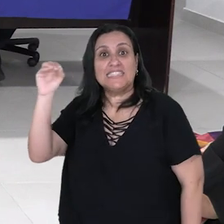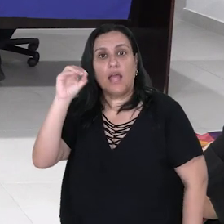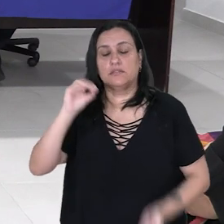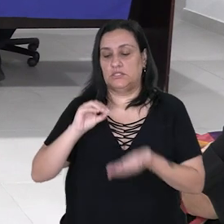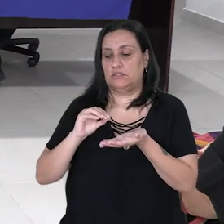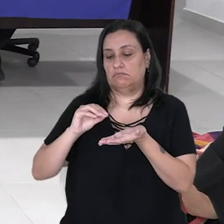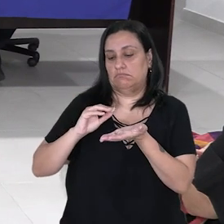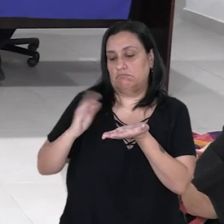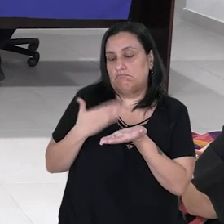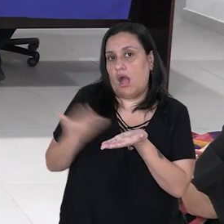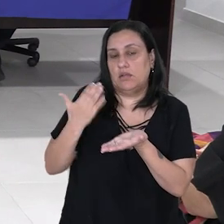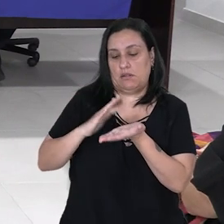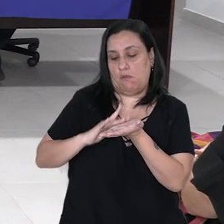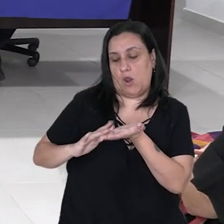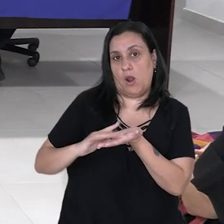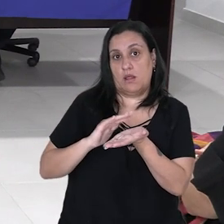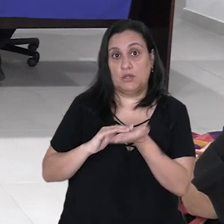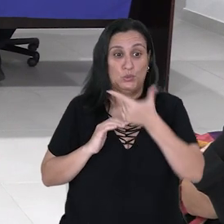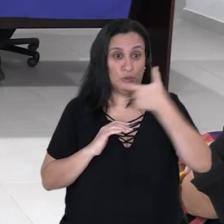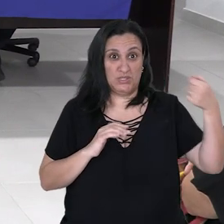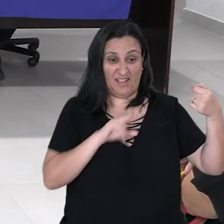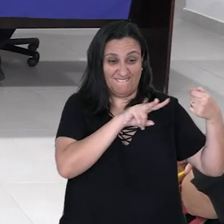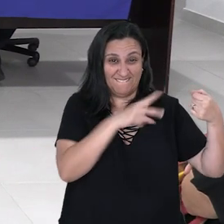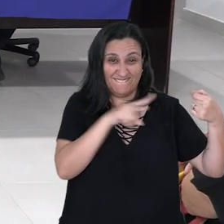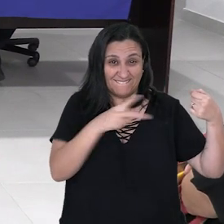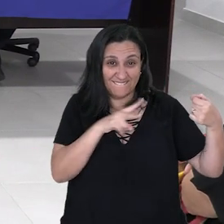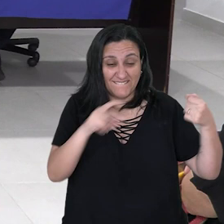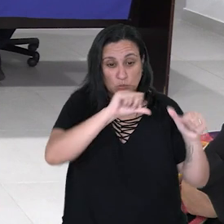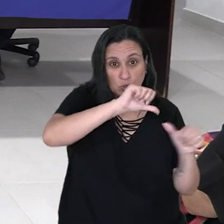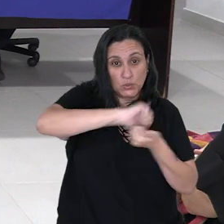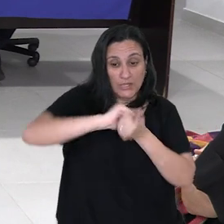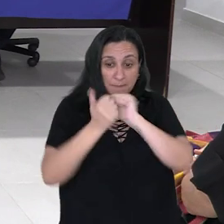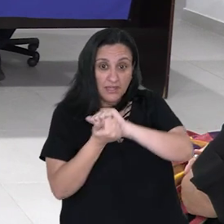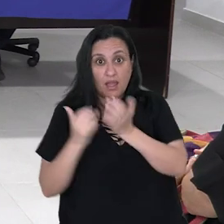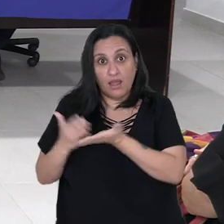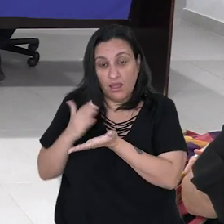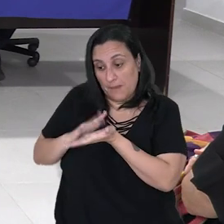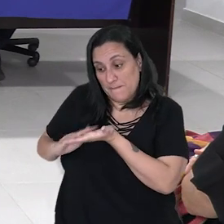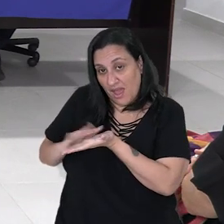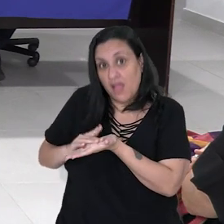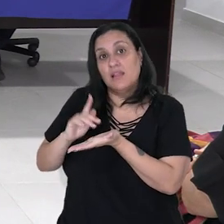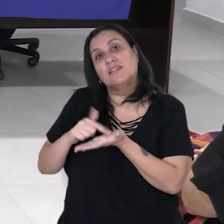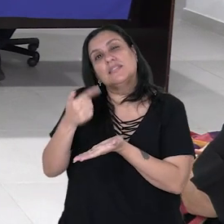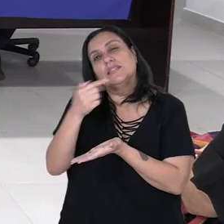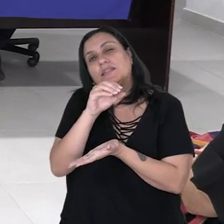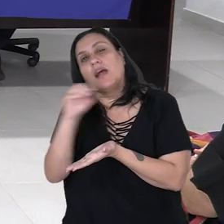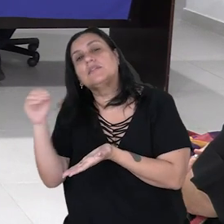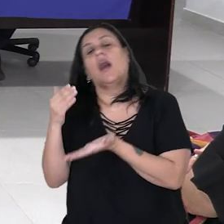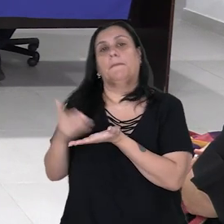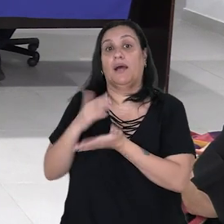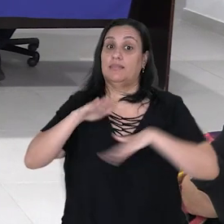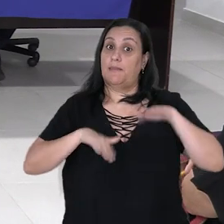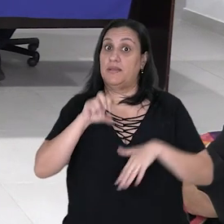braille. Então, assim, um livro em braille de 200 páginas, ele dá sempre assim 3 vezes mais ou menos isso, tá, a conta. Dependendo do